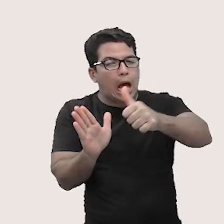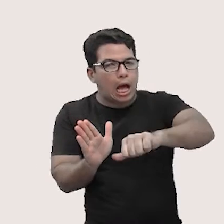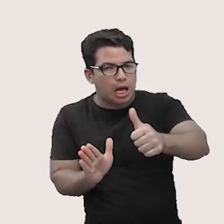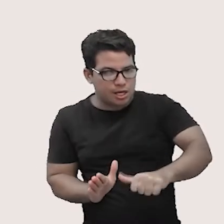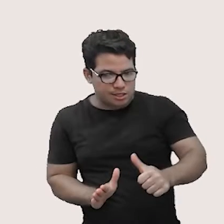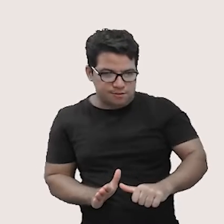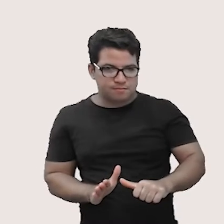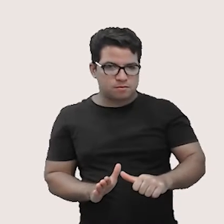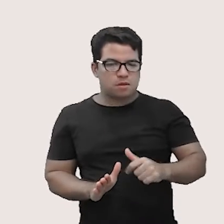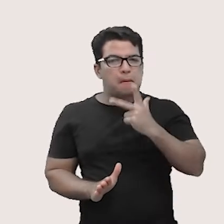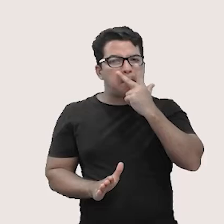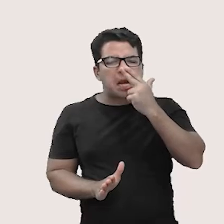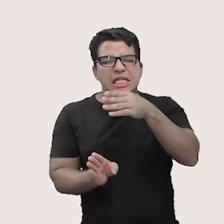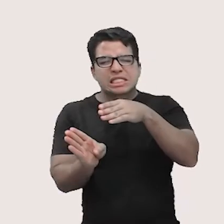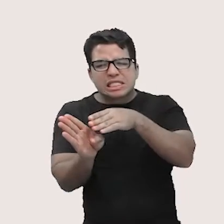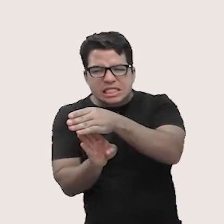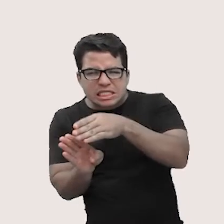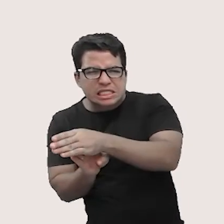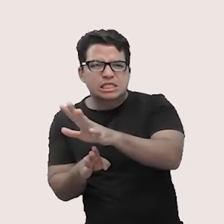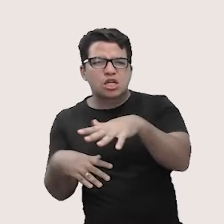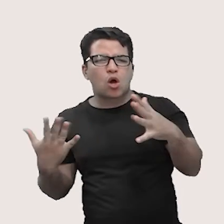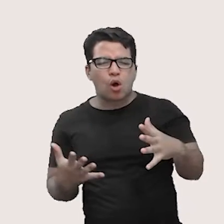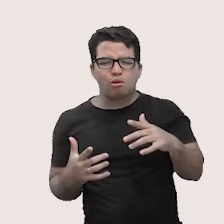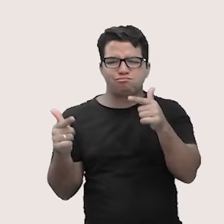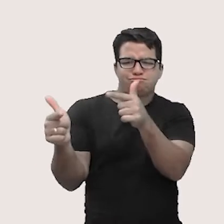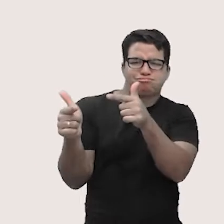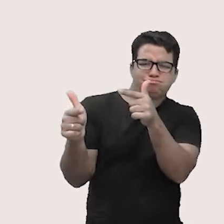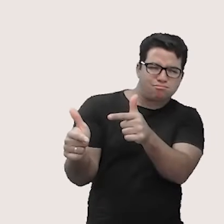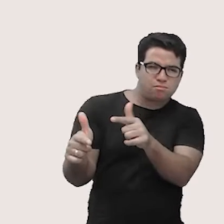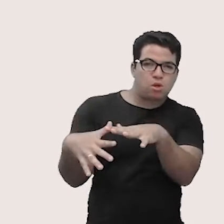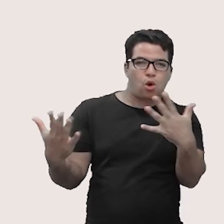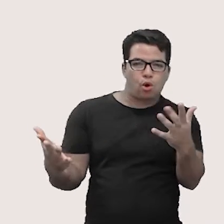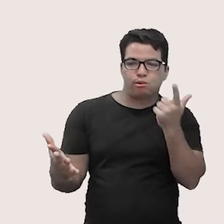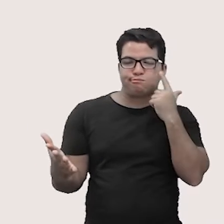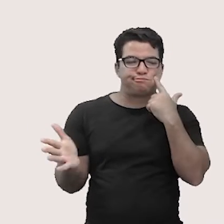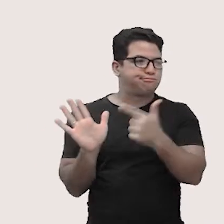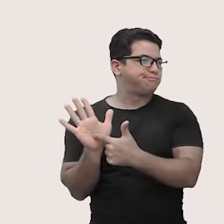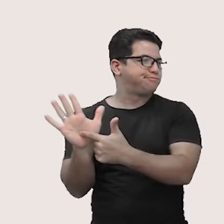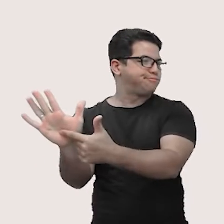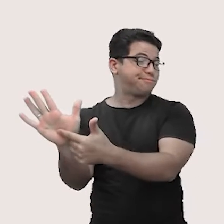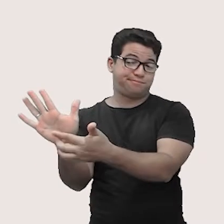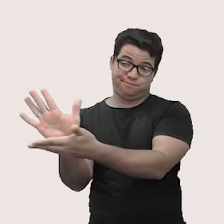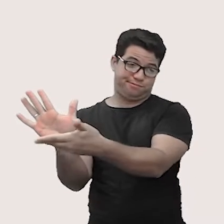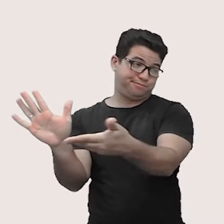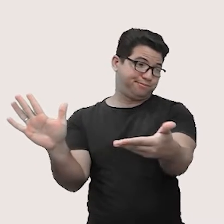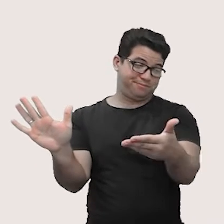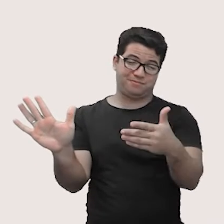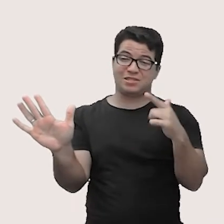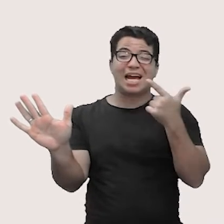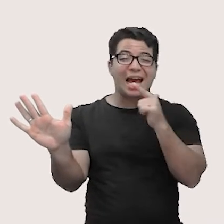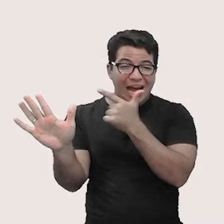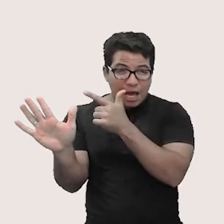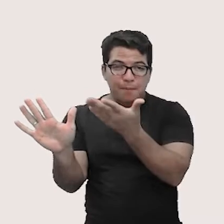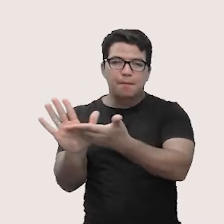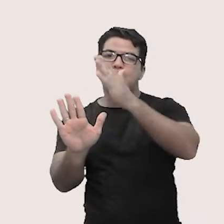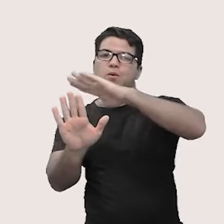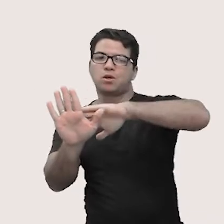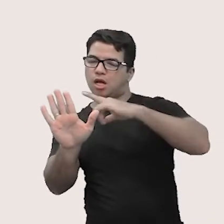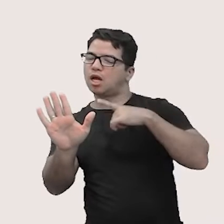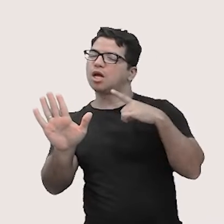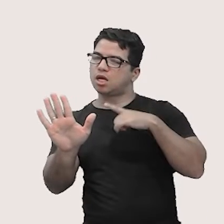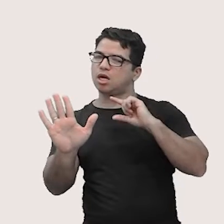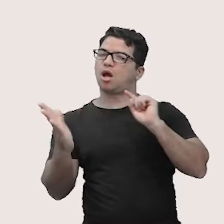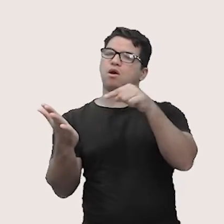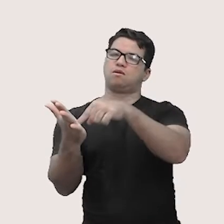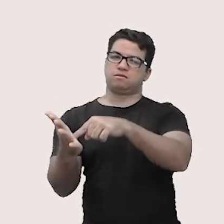ele satiriza, ou ele expõe situações por meio de grafismos e humor, né? Abrange grande parte dos veículos